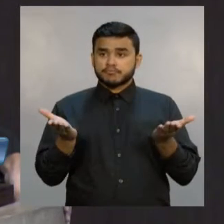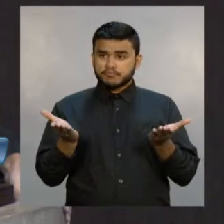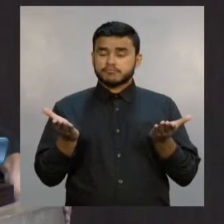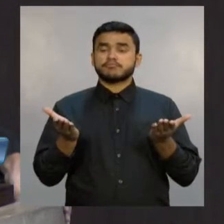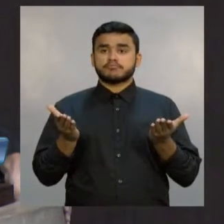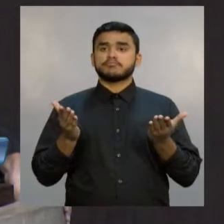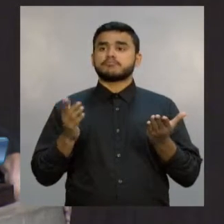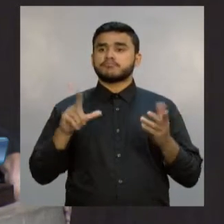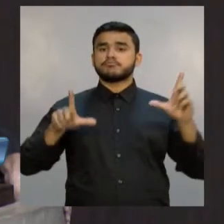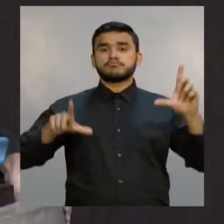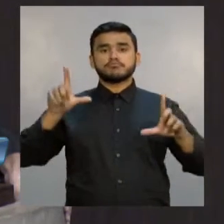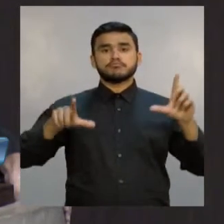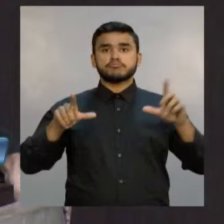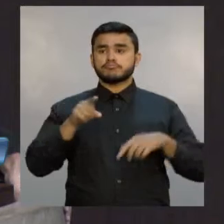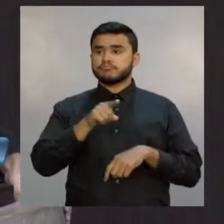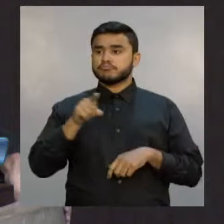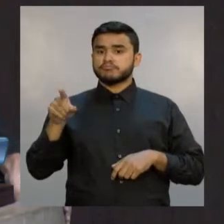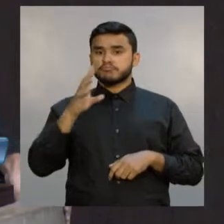imprensa.